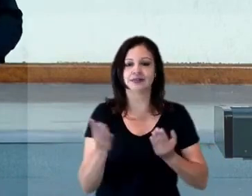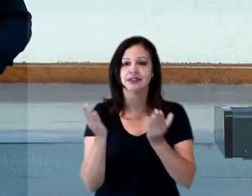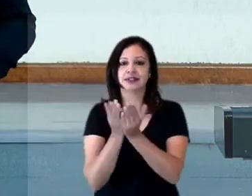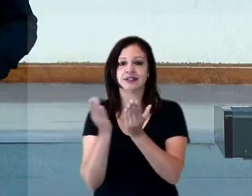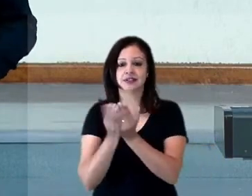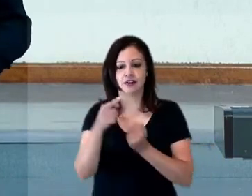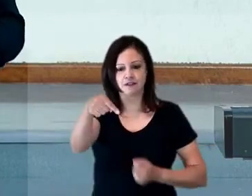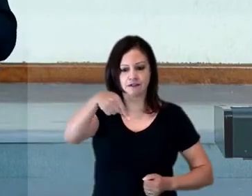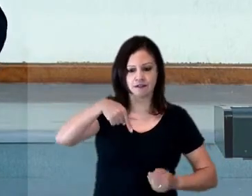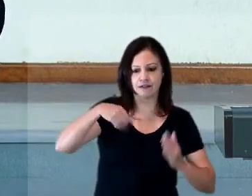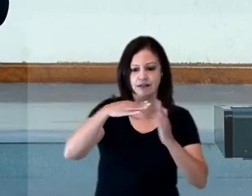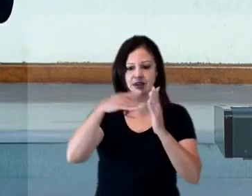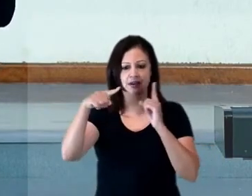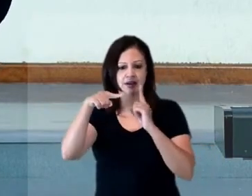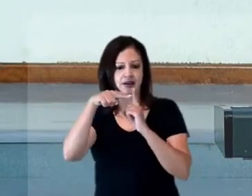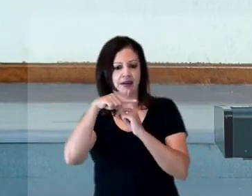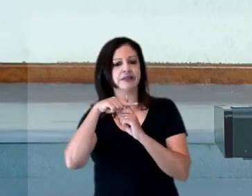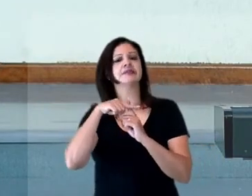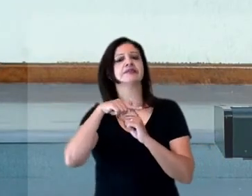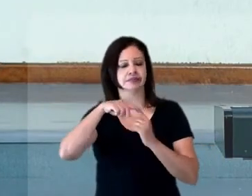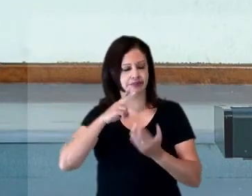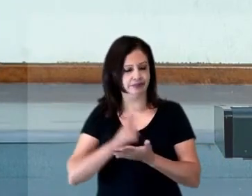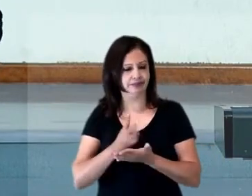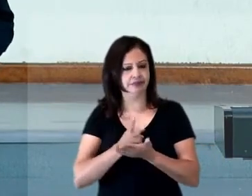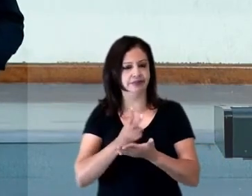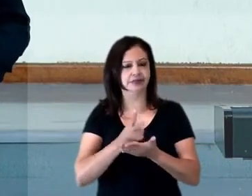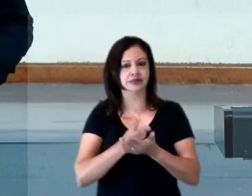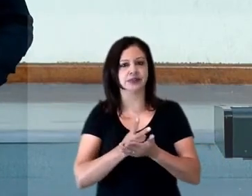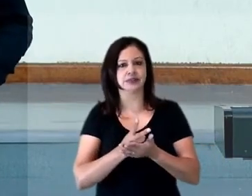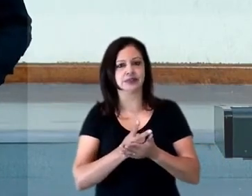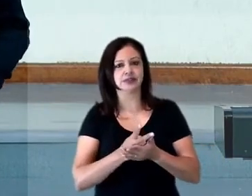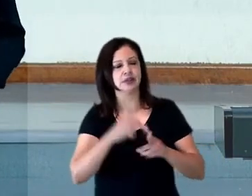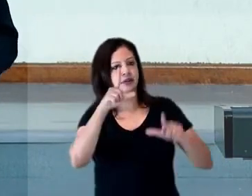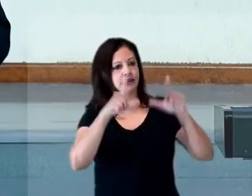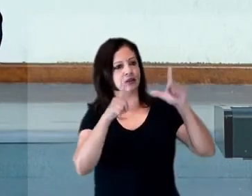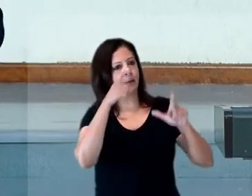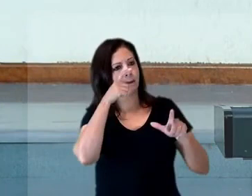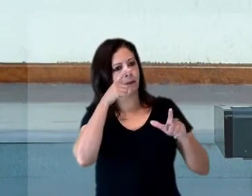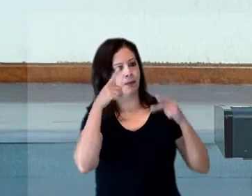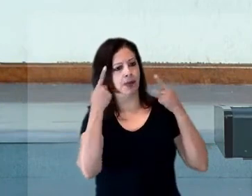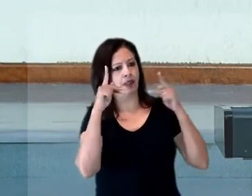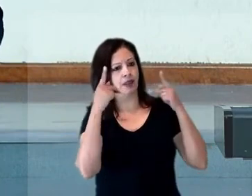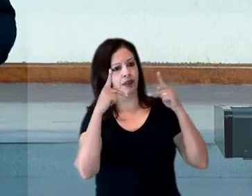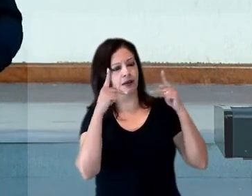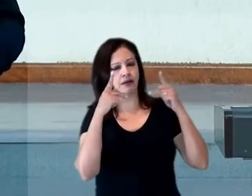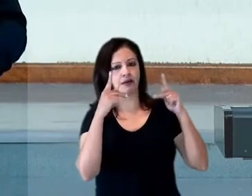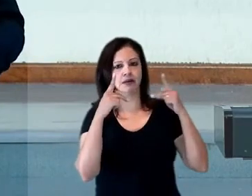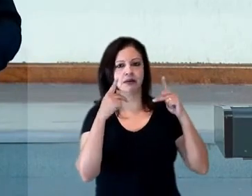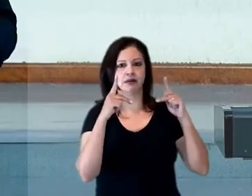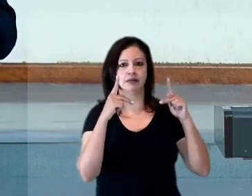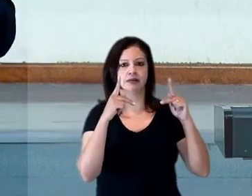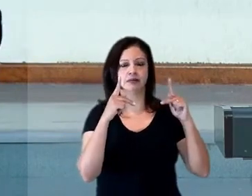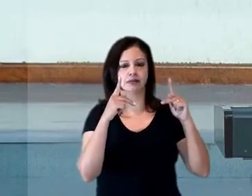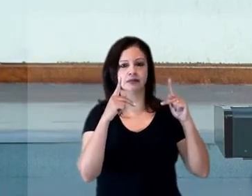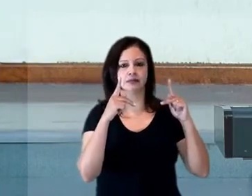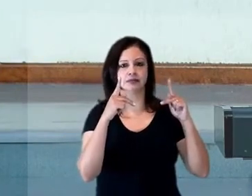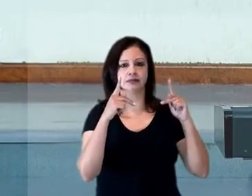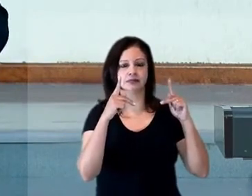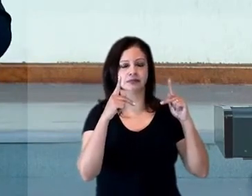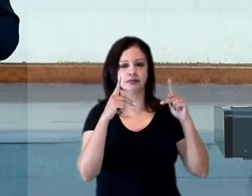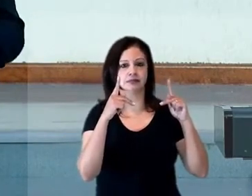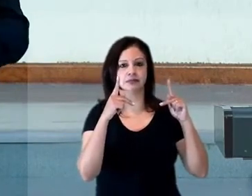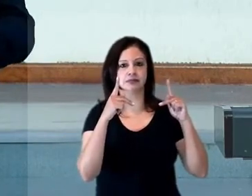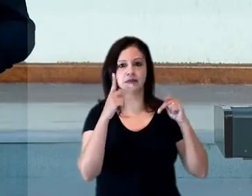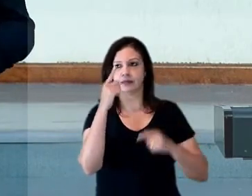dias, assistir tantas e tantas pregações e outras coisas que fazemos, achando